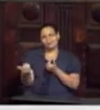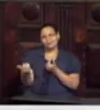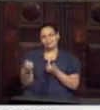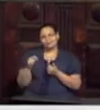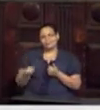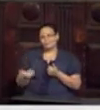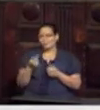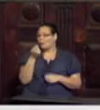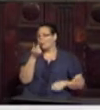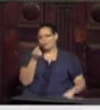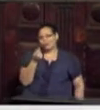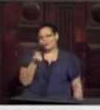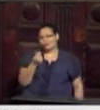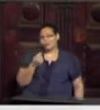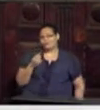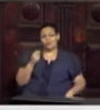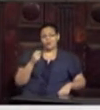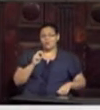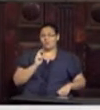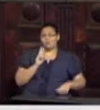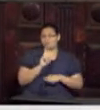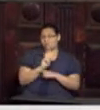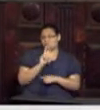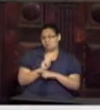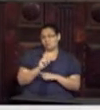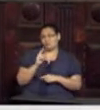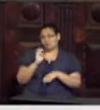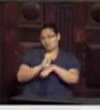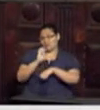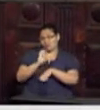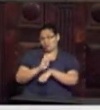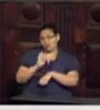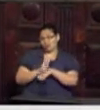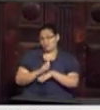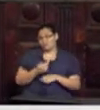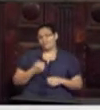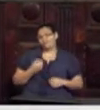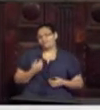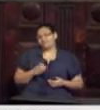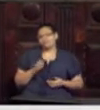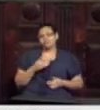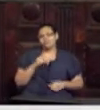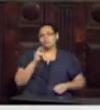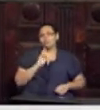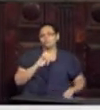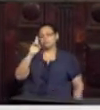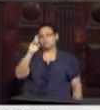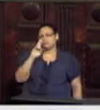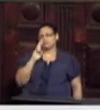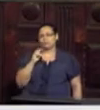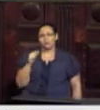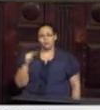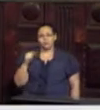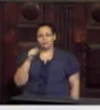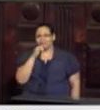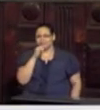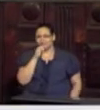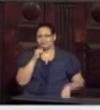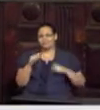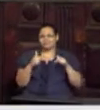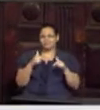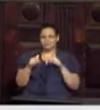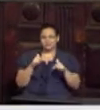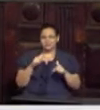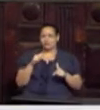é muito pouco, porque o Estado para ele pouco representa. Como um soldado